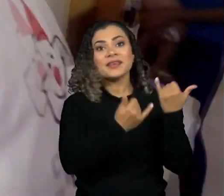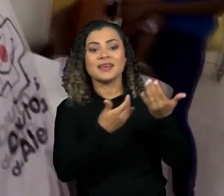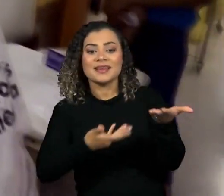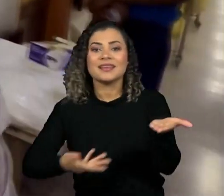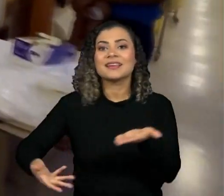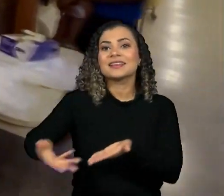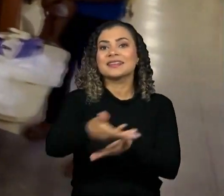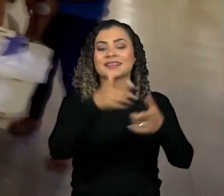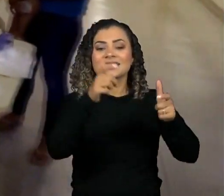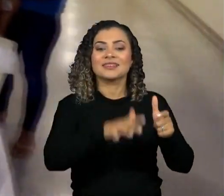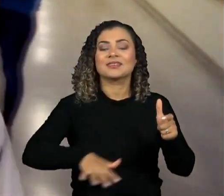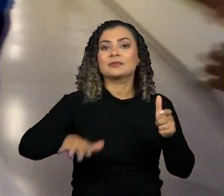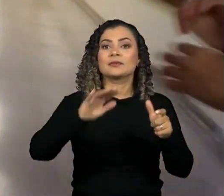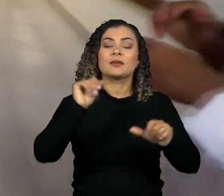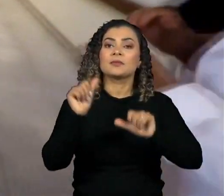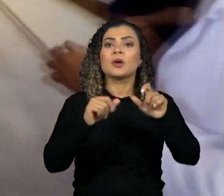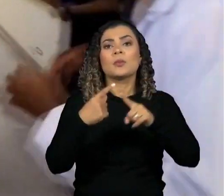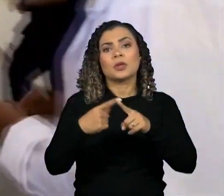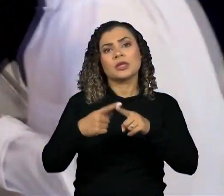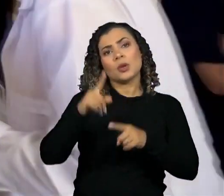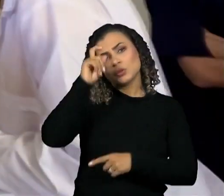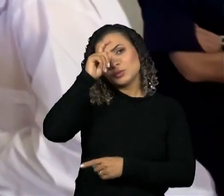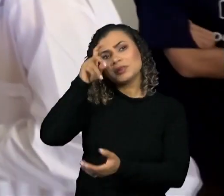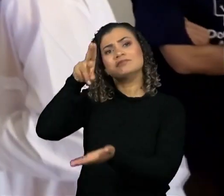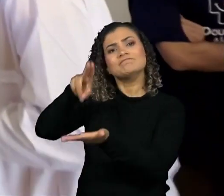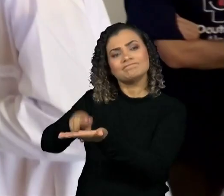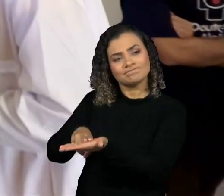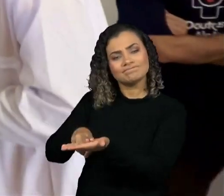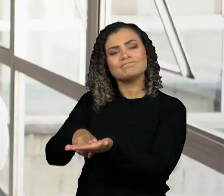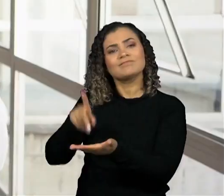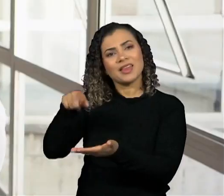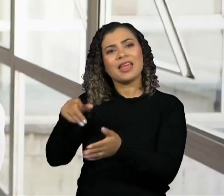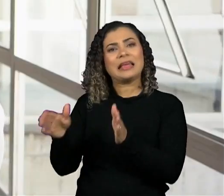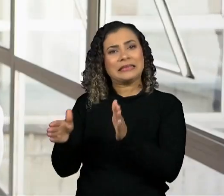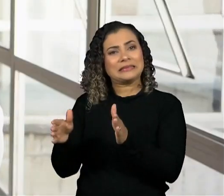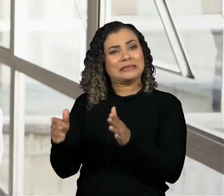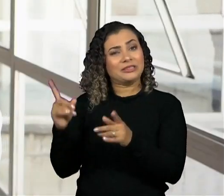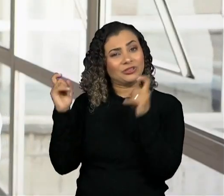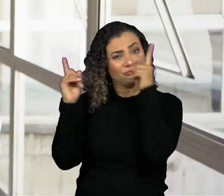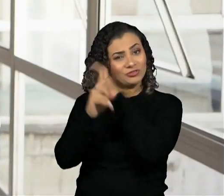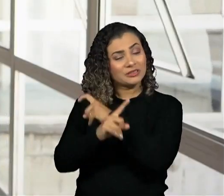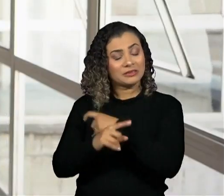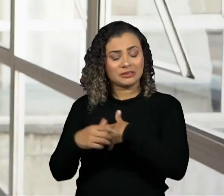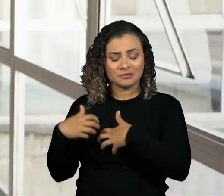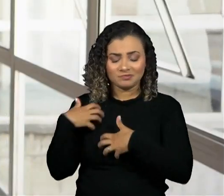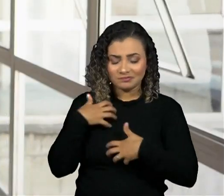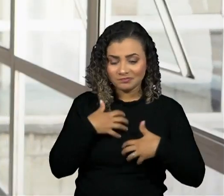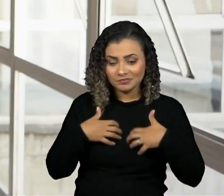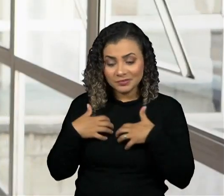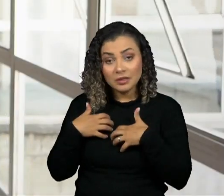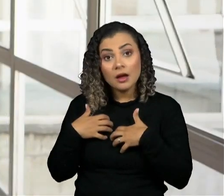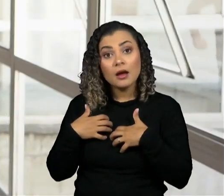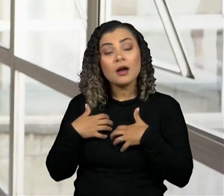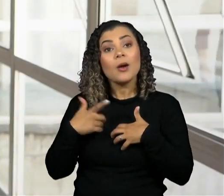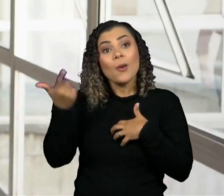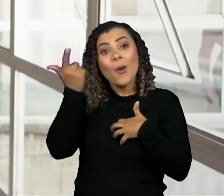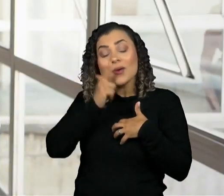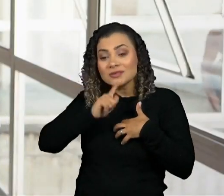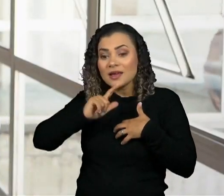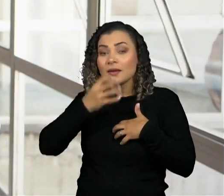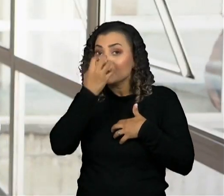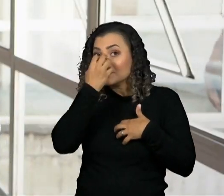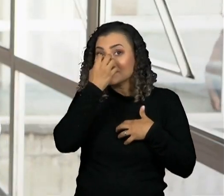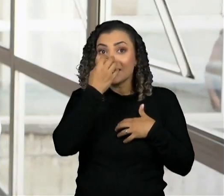criança, já vivendo nesse ambiente de hospital que é opressivo e que é fora da realidade dela, a gente consegue